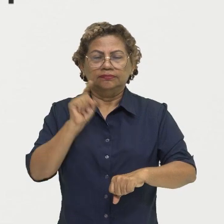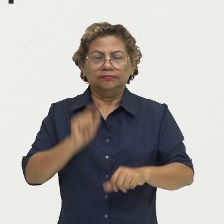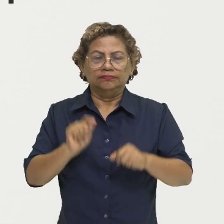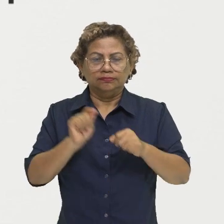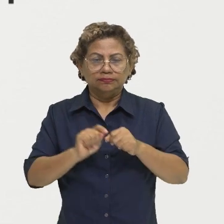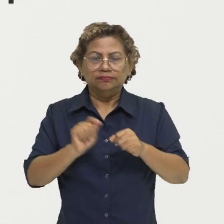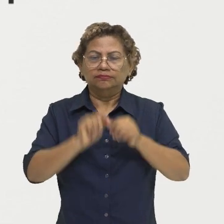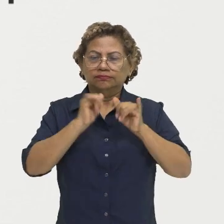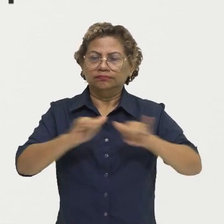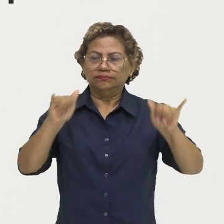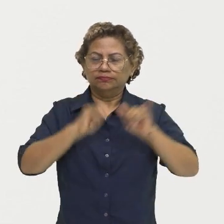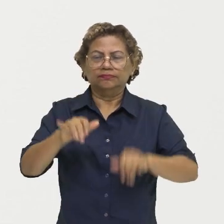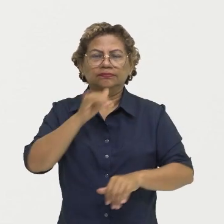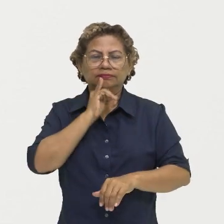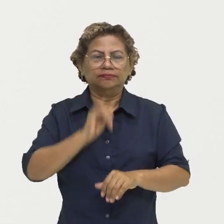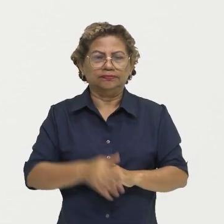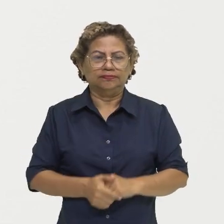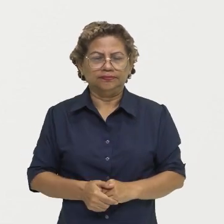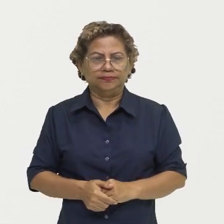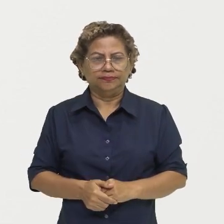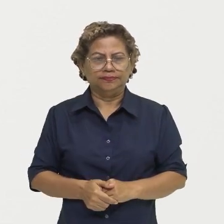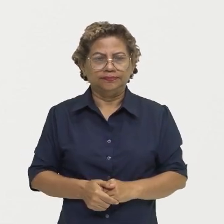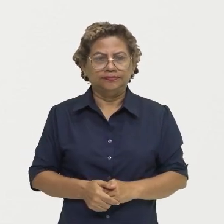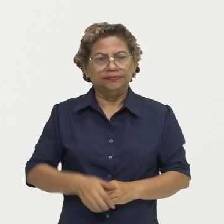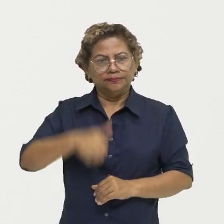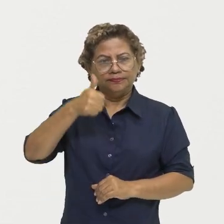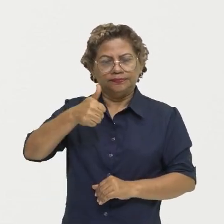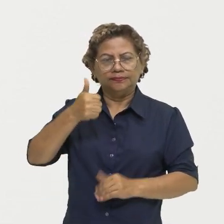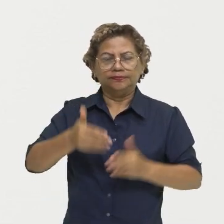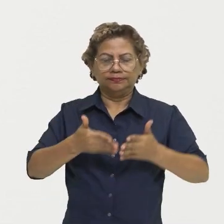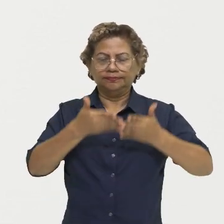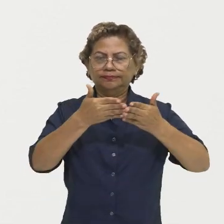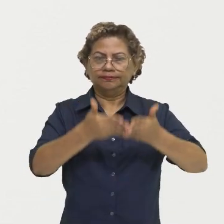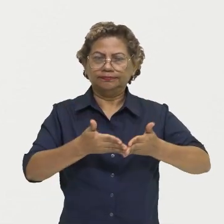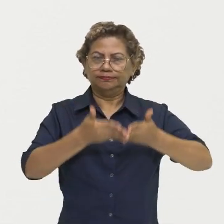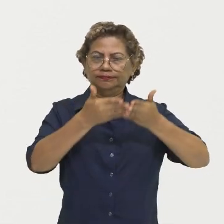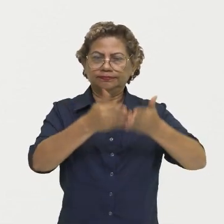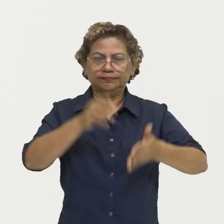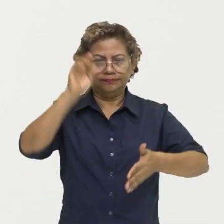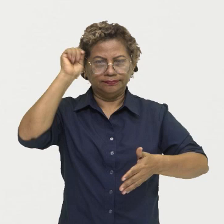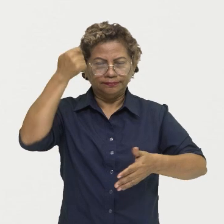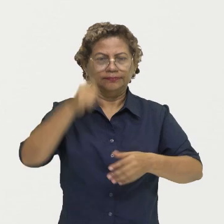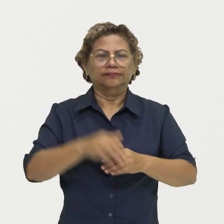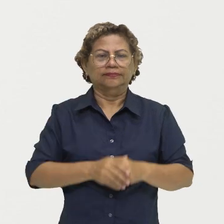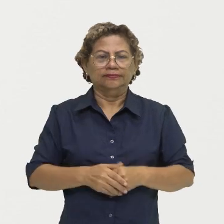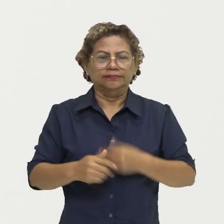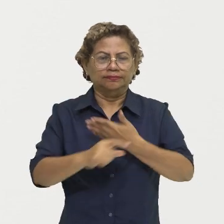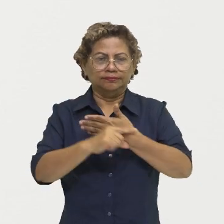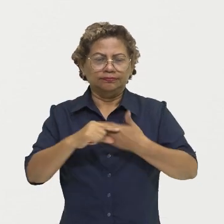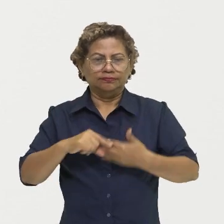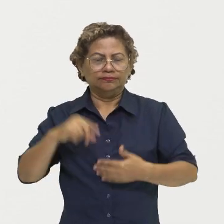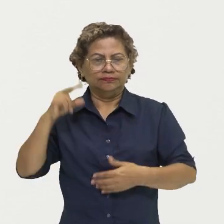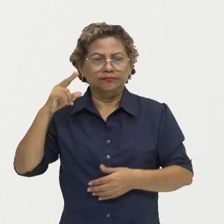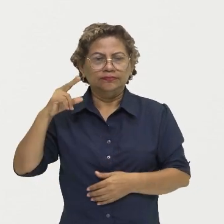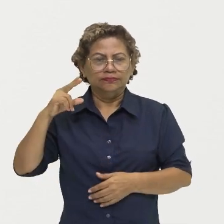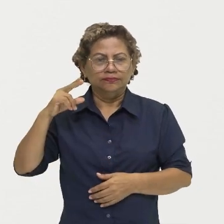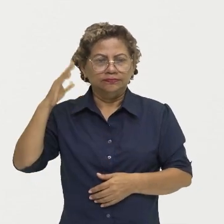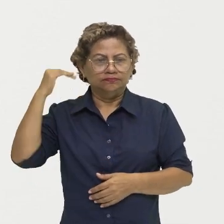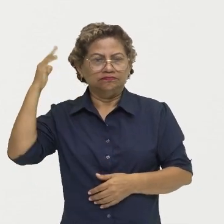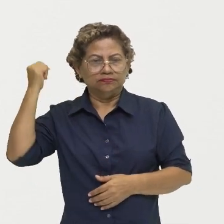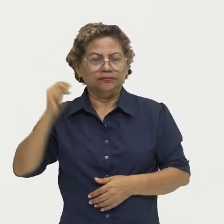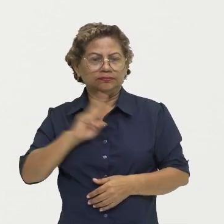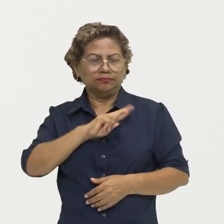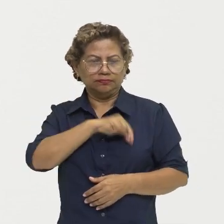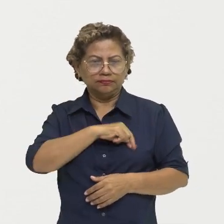conforme a gente pode ver os exemplos. Vamos lá? Olha aí. Nós tivemos Navio Negreiro, de Castro Alves, no romantismo,